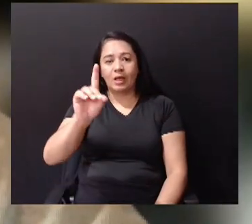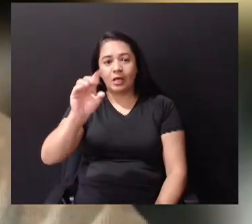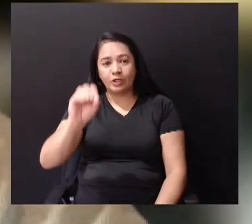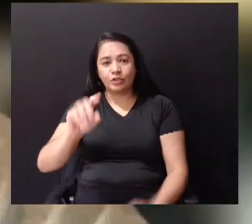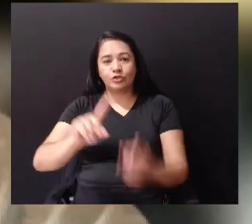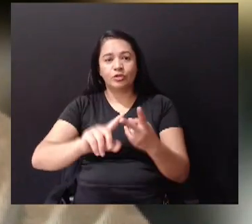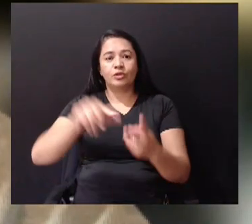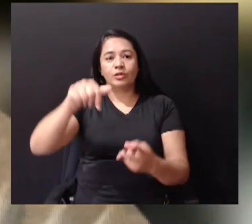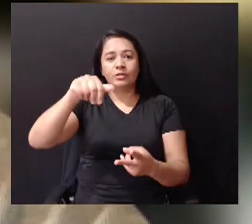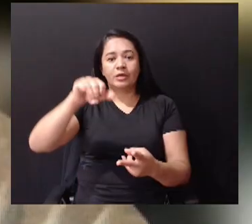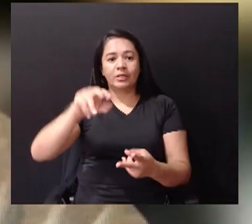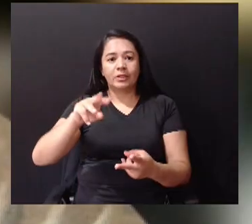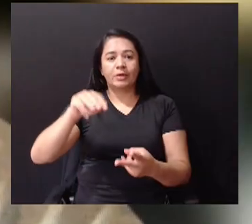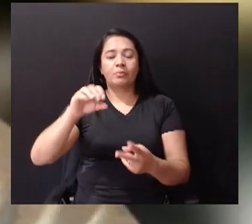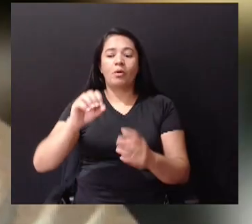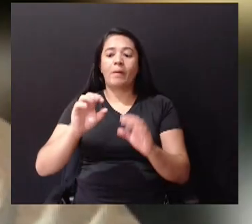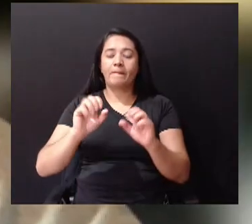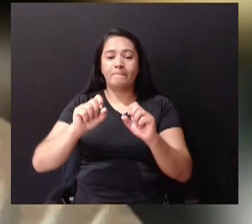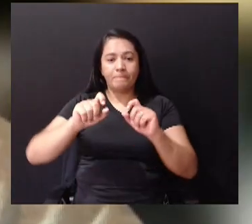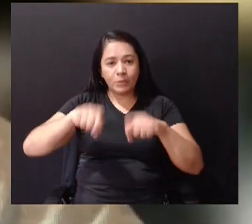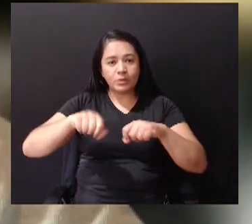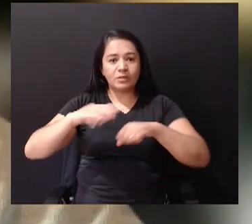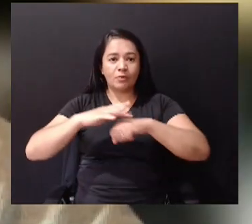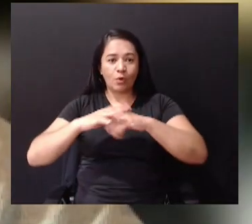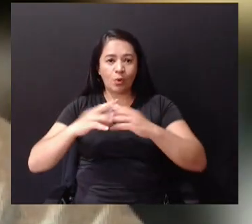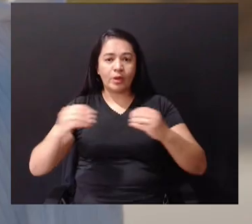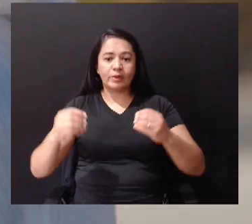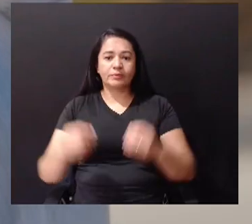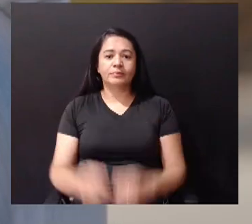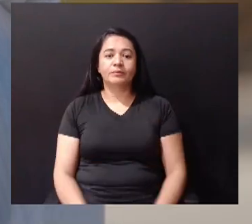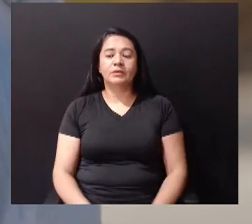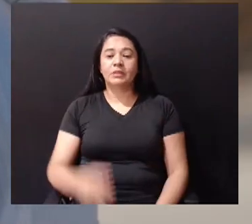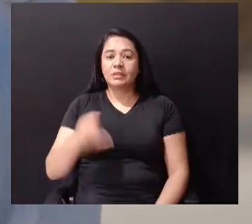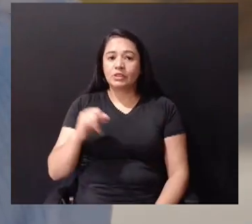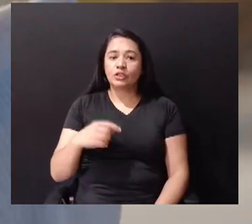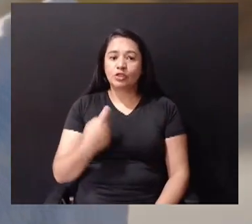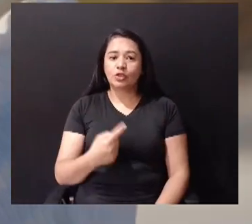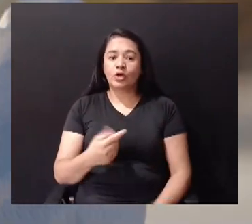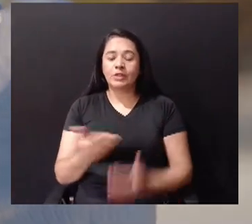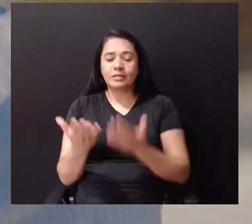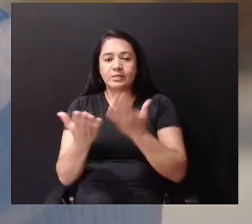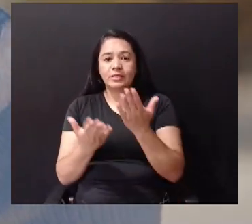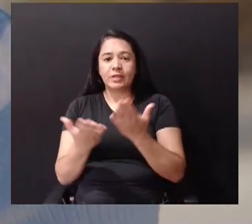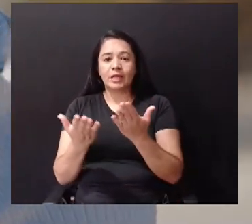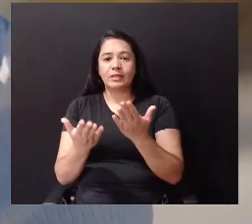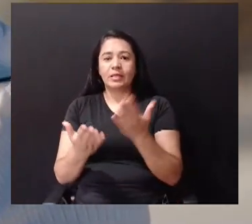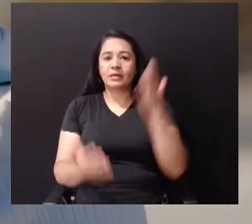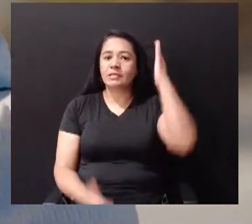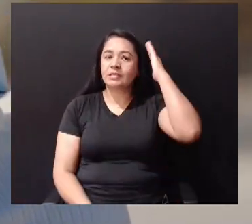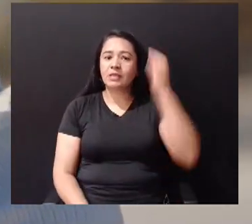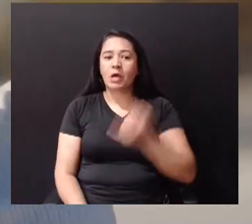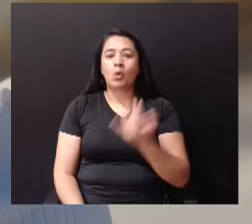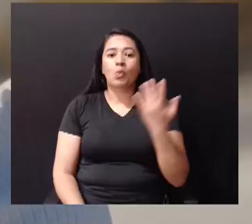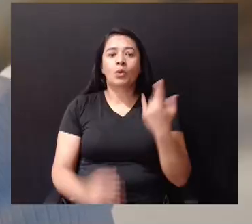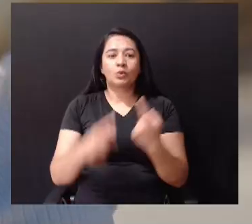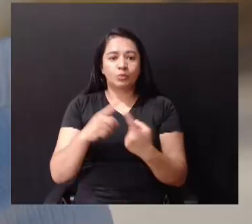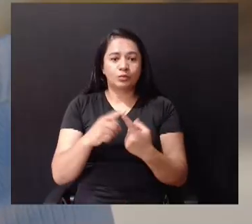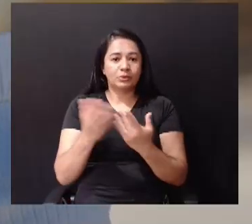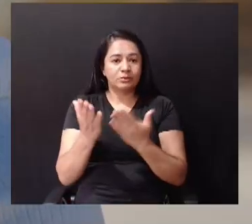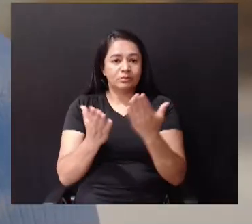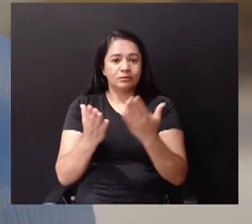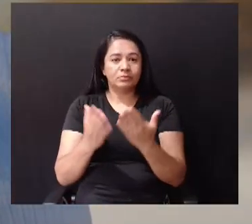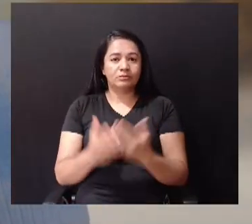E quanto menos agressivo, quanto mais a gente puder tratar, sabendo quanto tempo tratar, com menos sequela. Então,